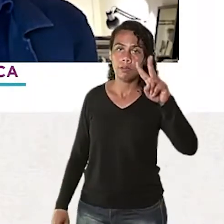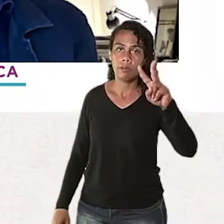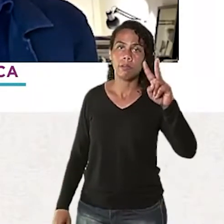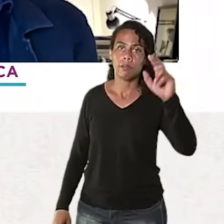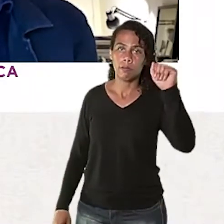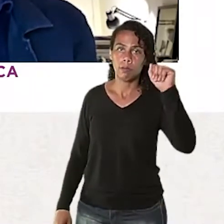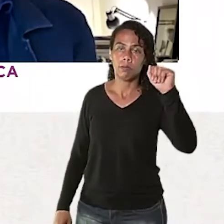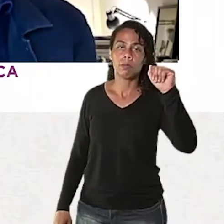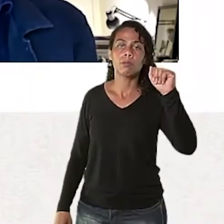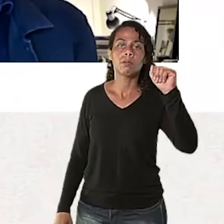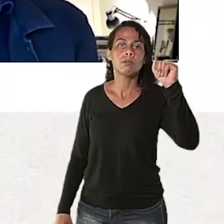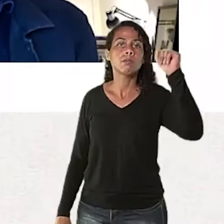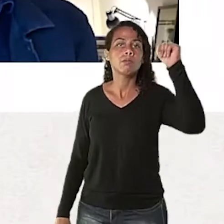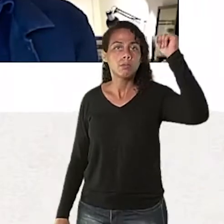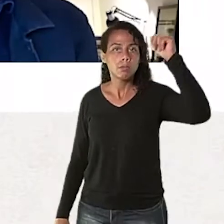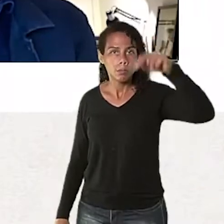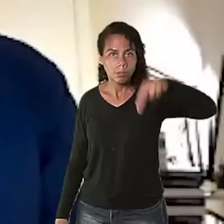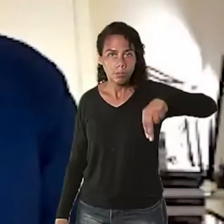crônica e